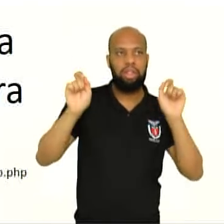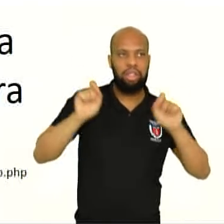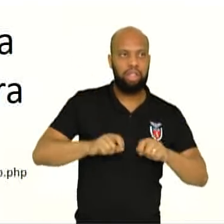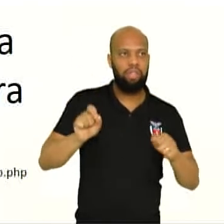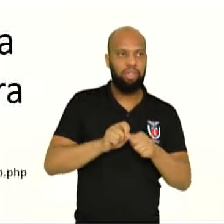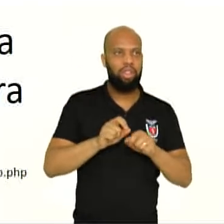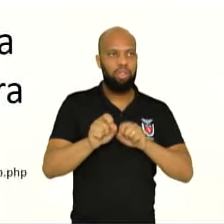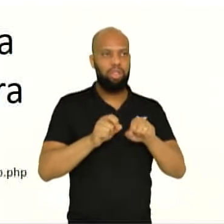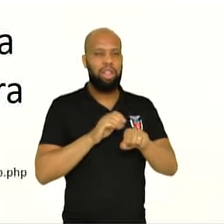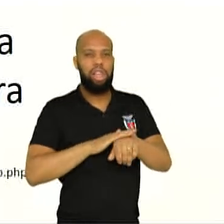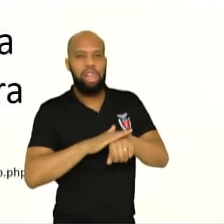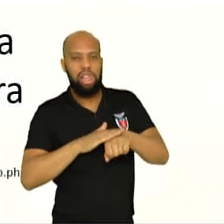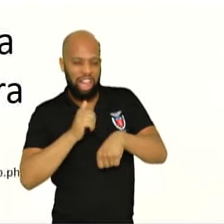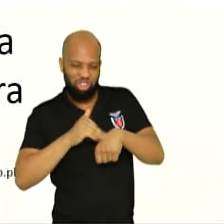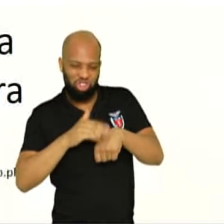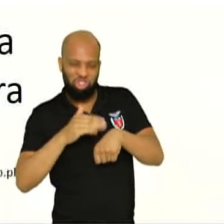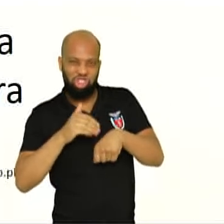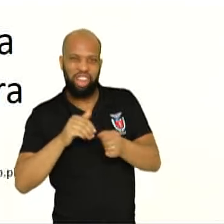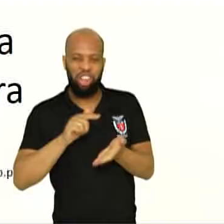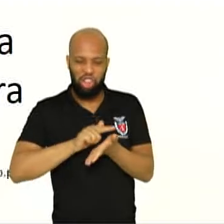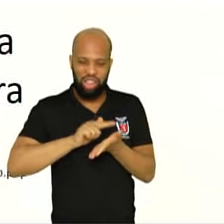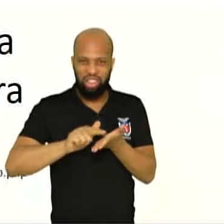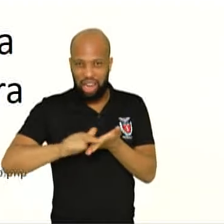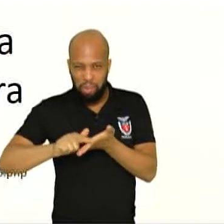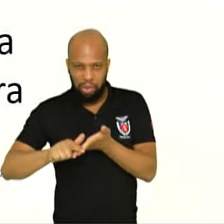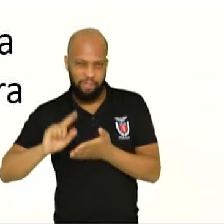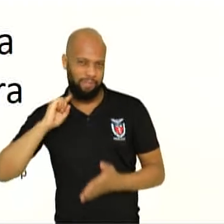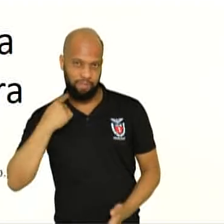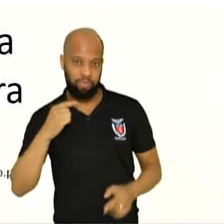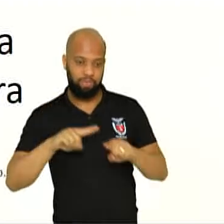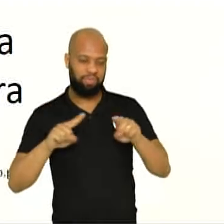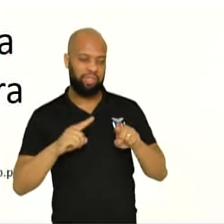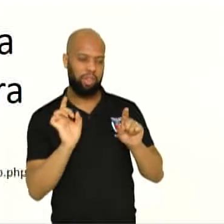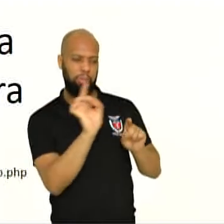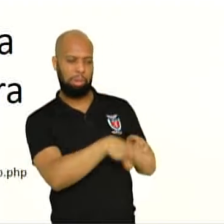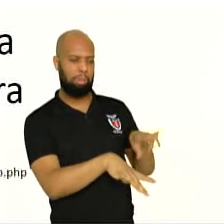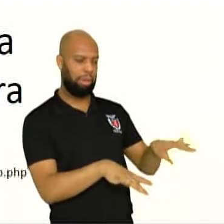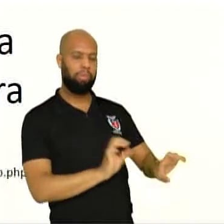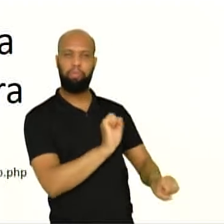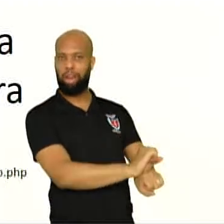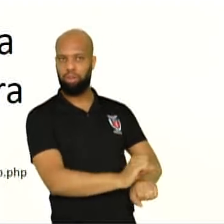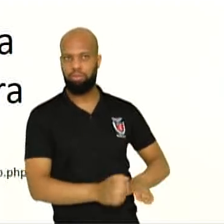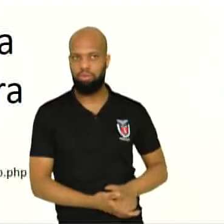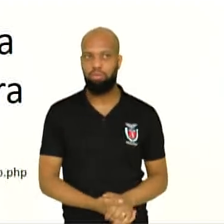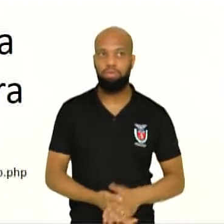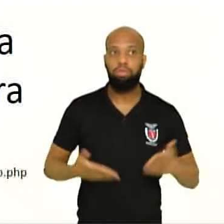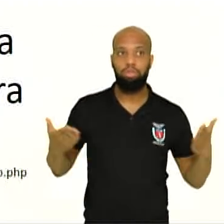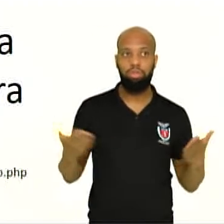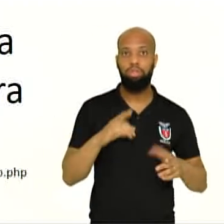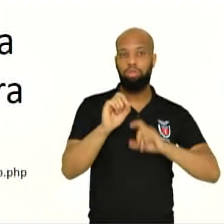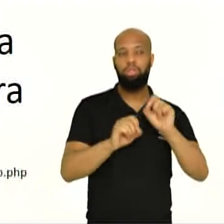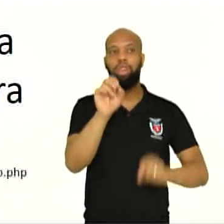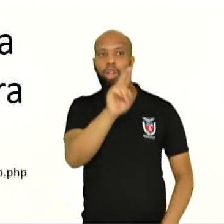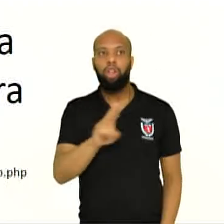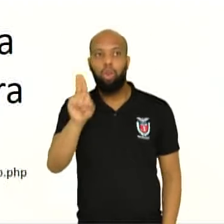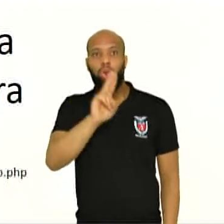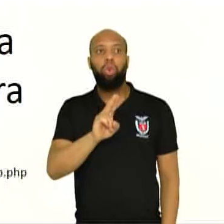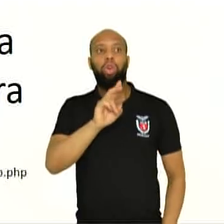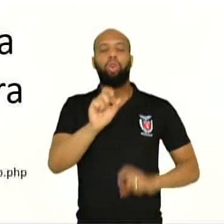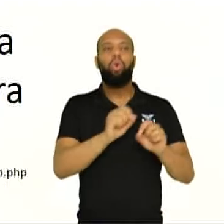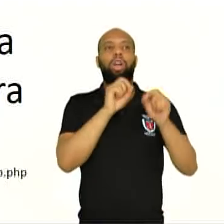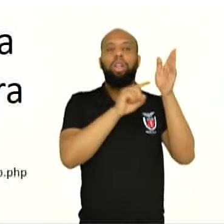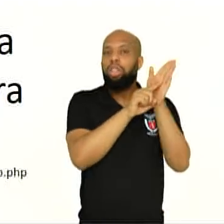fazer aquela esfoliação na pele. Mas com o passar do tempo, isso foi deixado de ser utilizado. Hoje, a gente usa elas